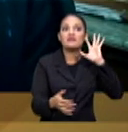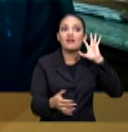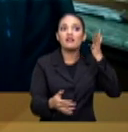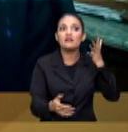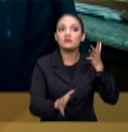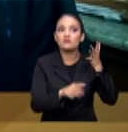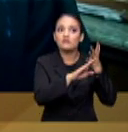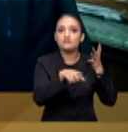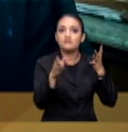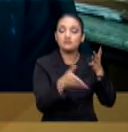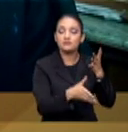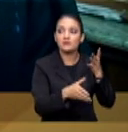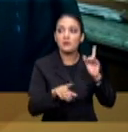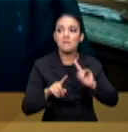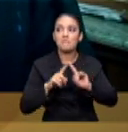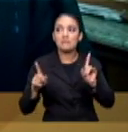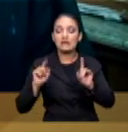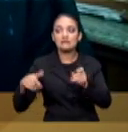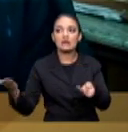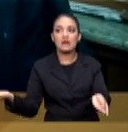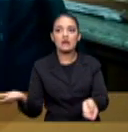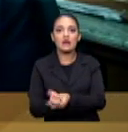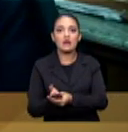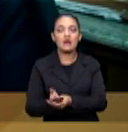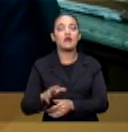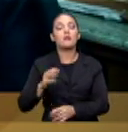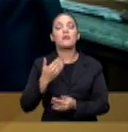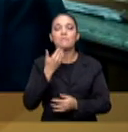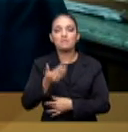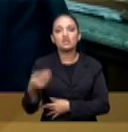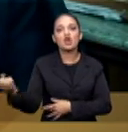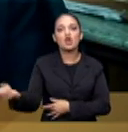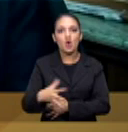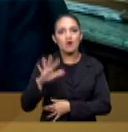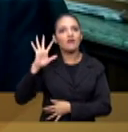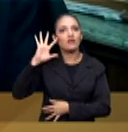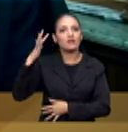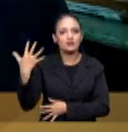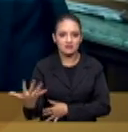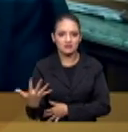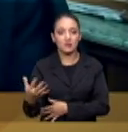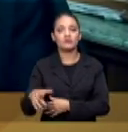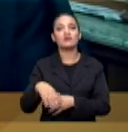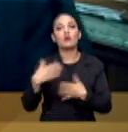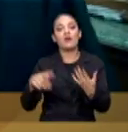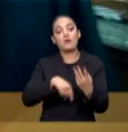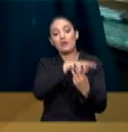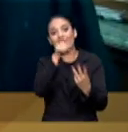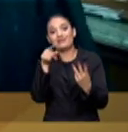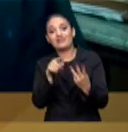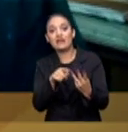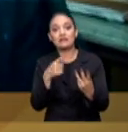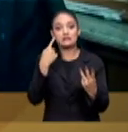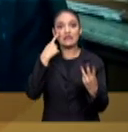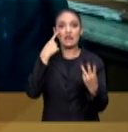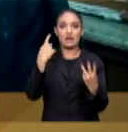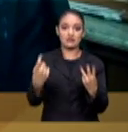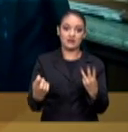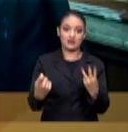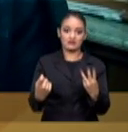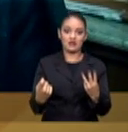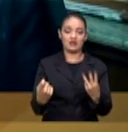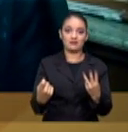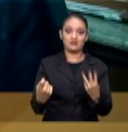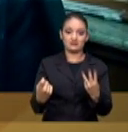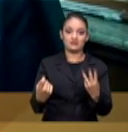reincidenda, mas ajuizou na condição de terceira interessada em cortar